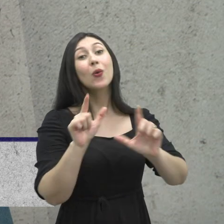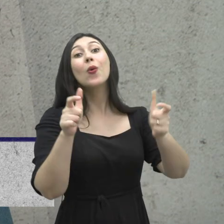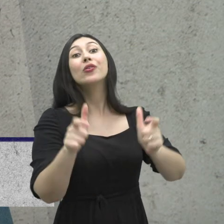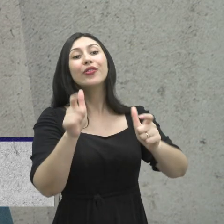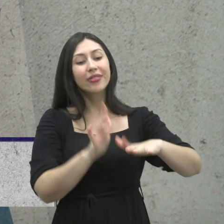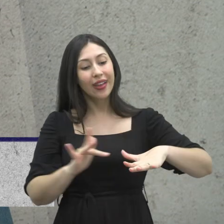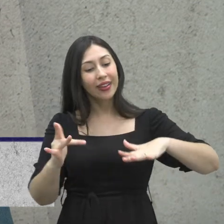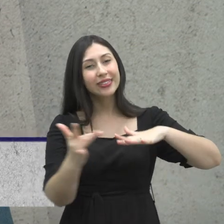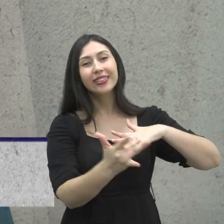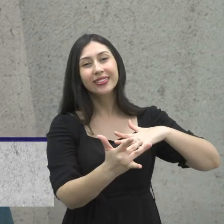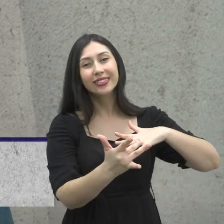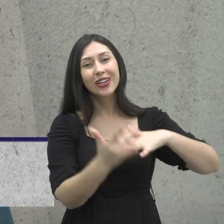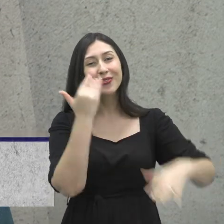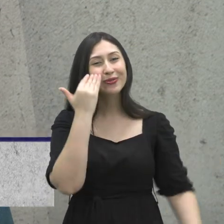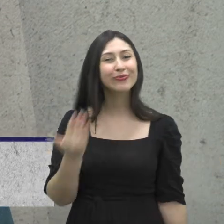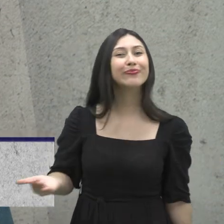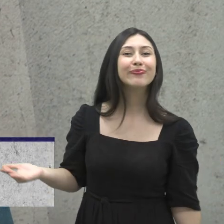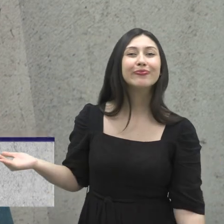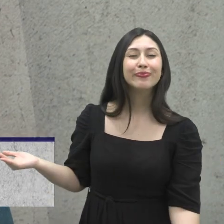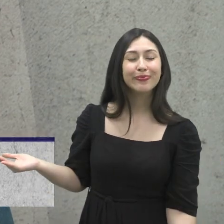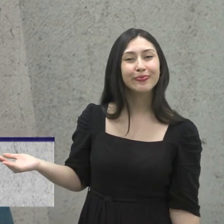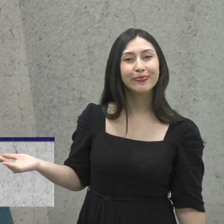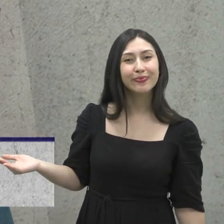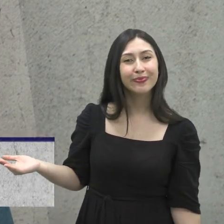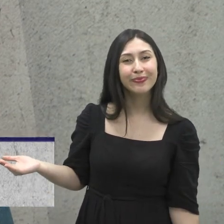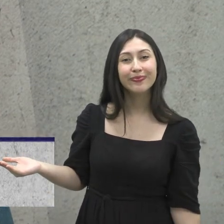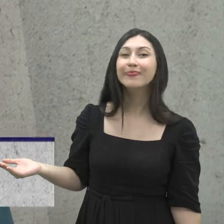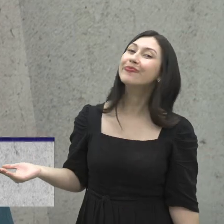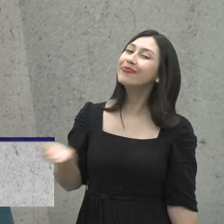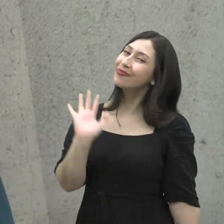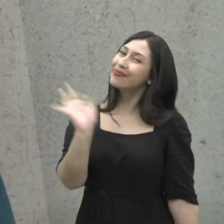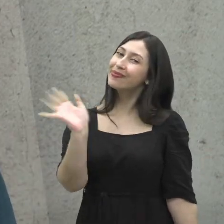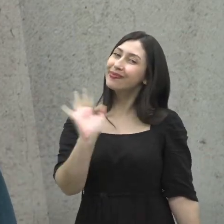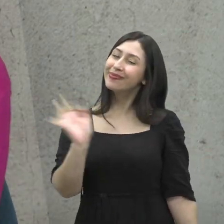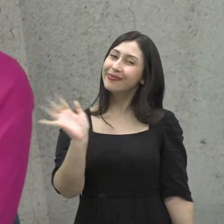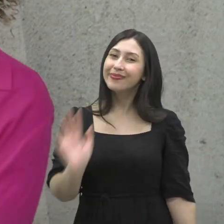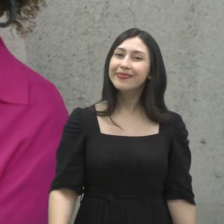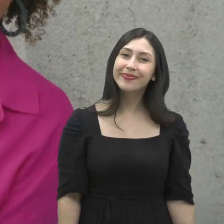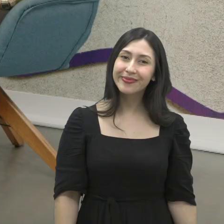redes sociais no @TV Câmara SJC. É isso. Tchau.